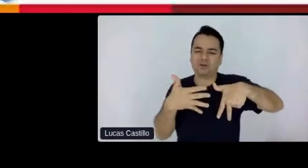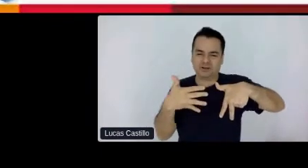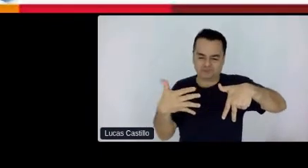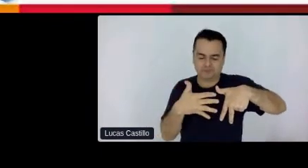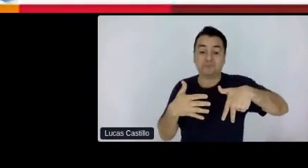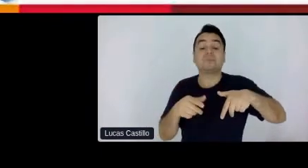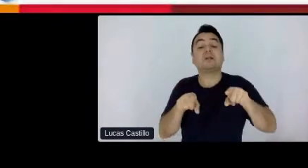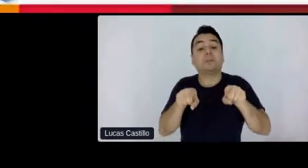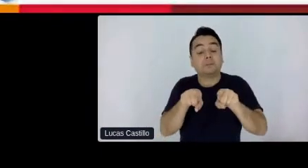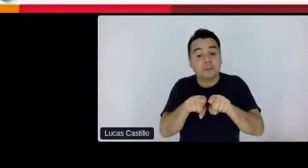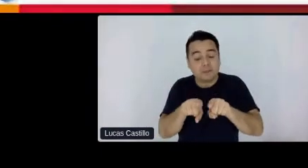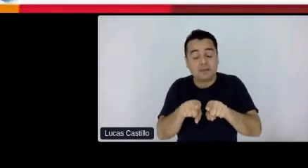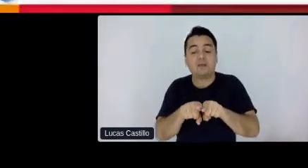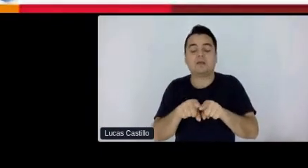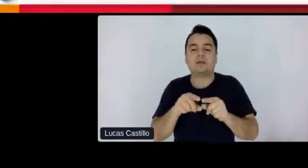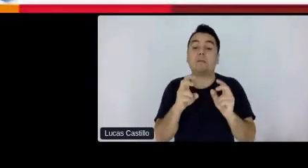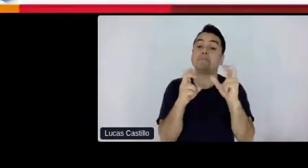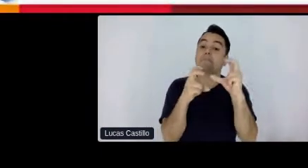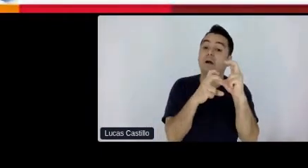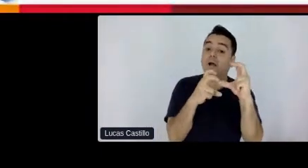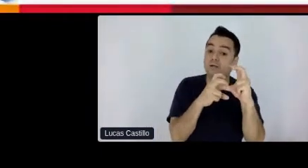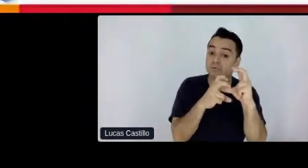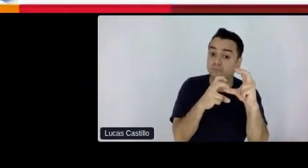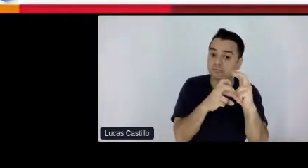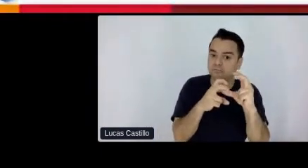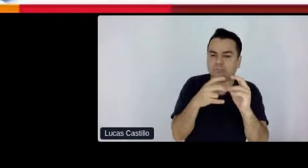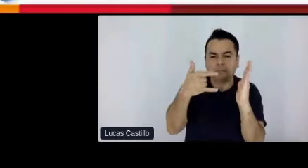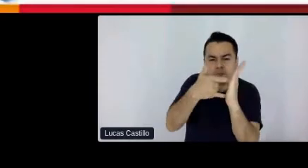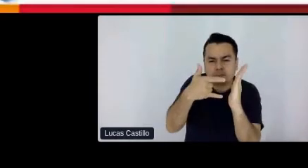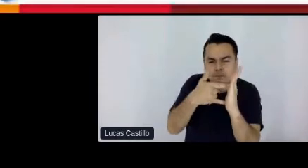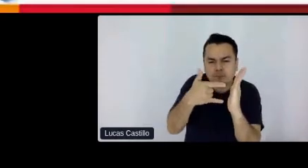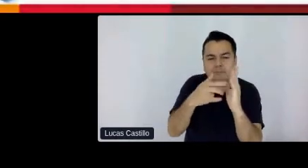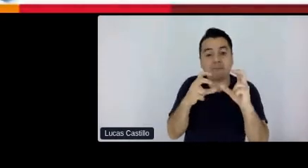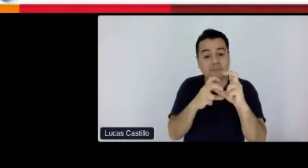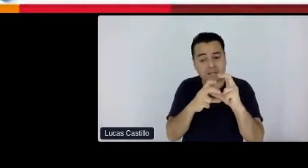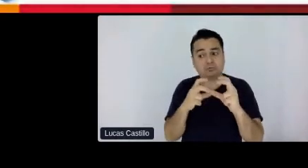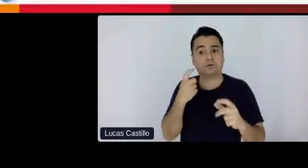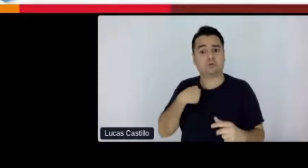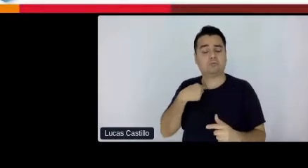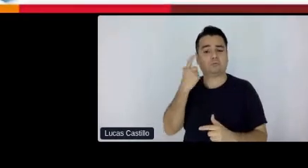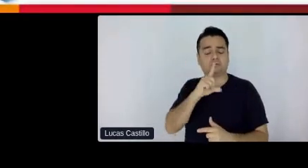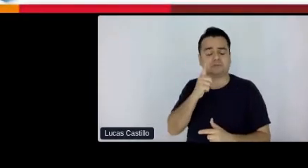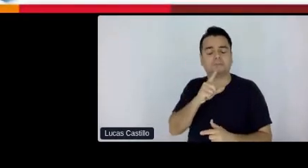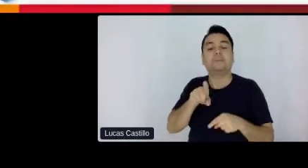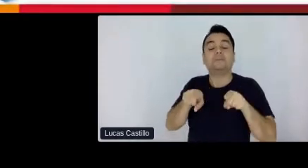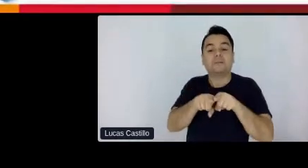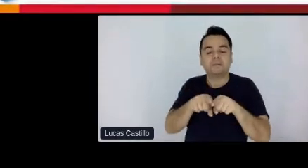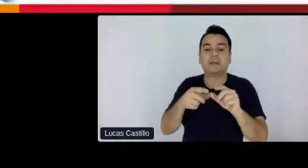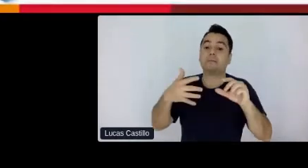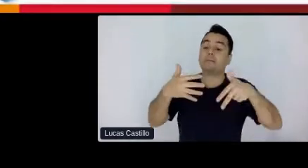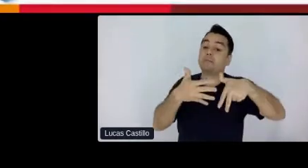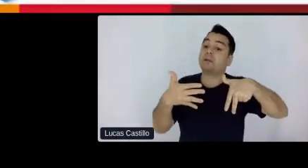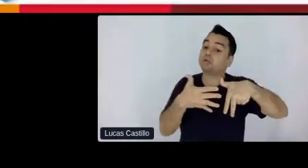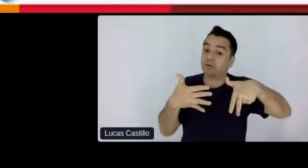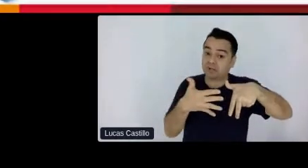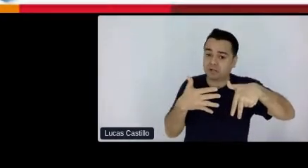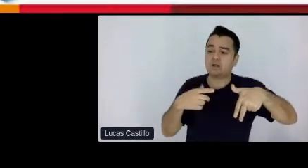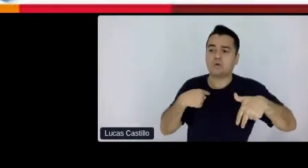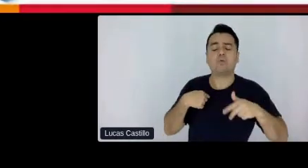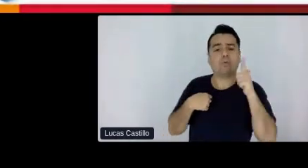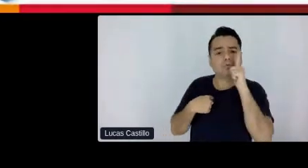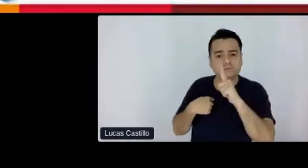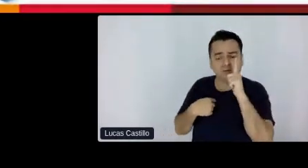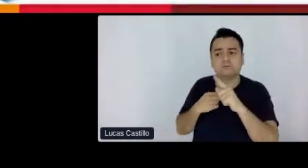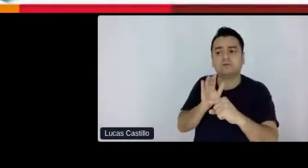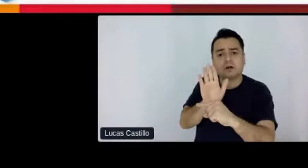programação com Python. Então, eu faço esse trabalho voluntário no Mentoraí. Também faço no Mentorias Descomplicadas, focado mais em agilidade